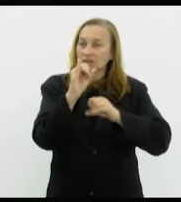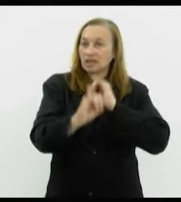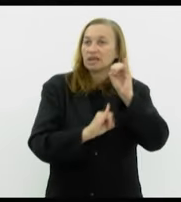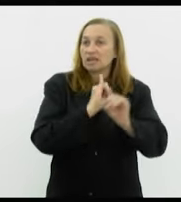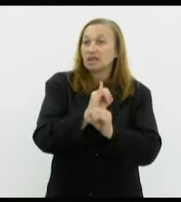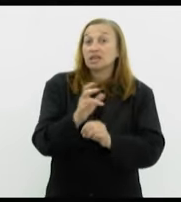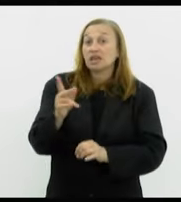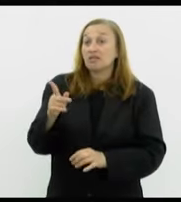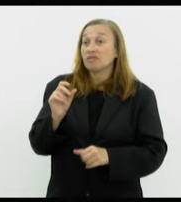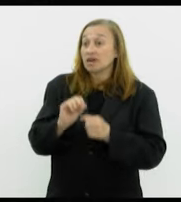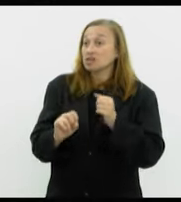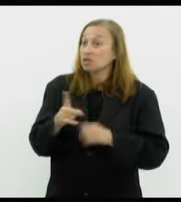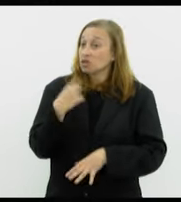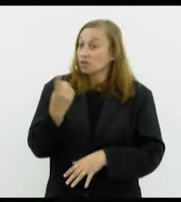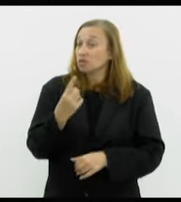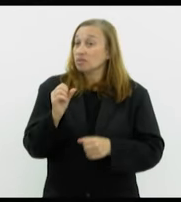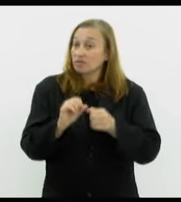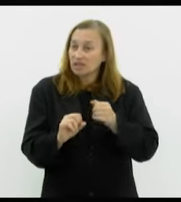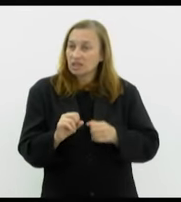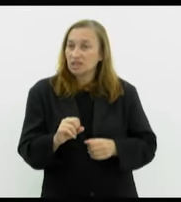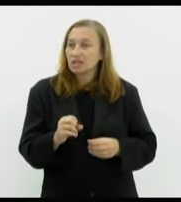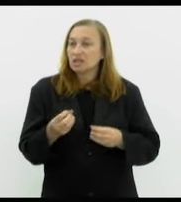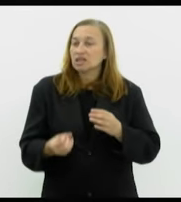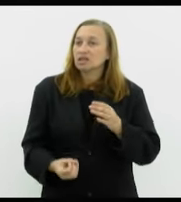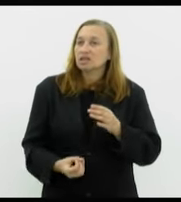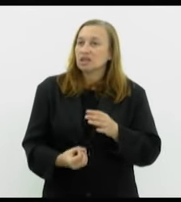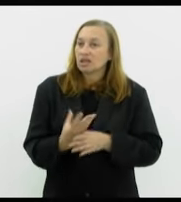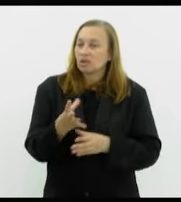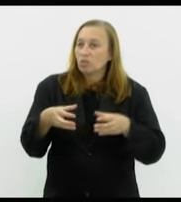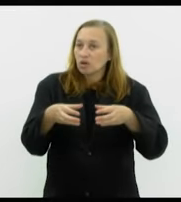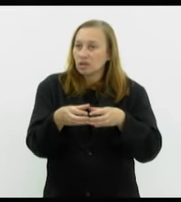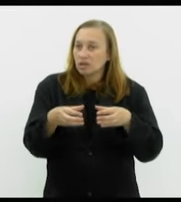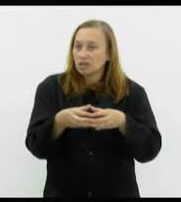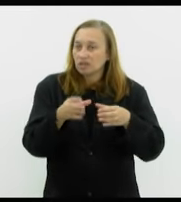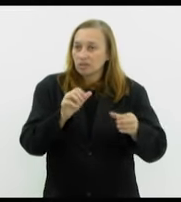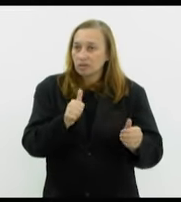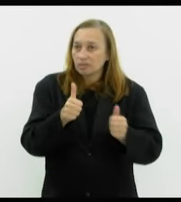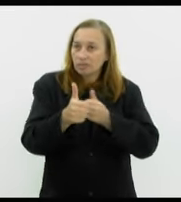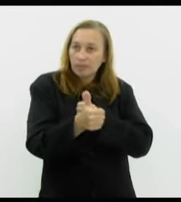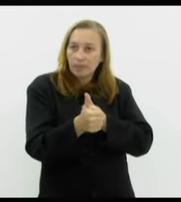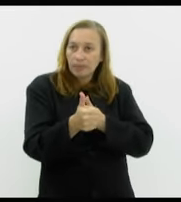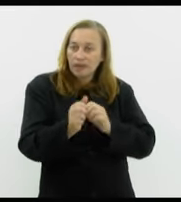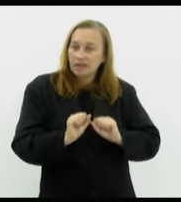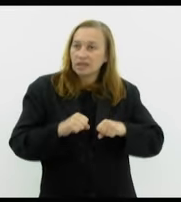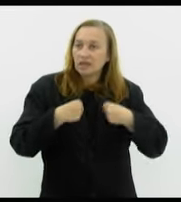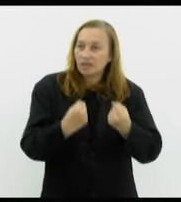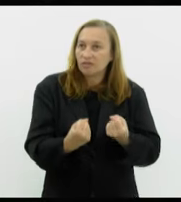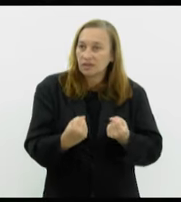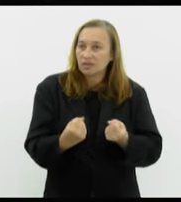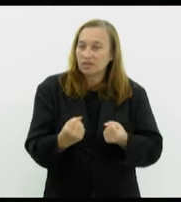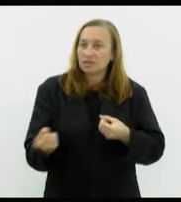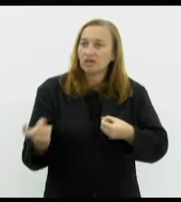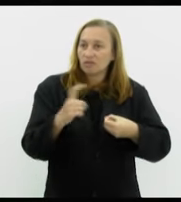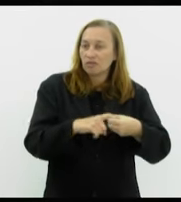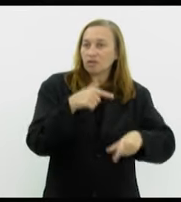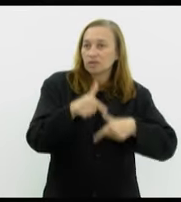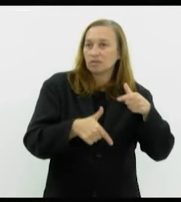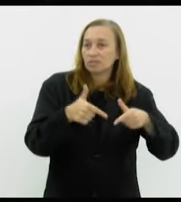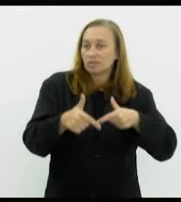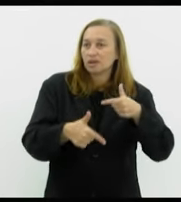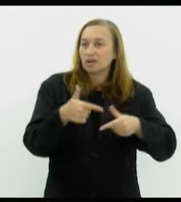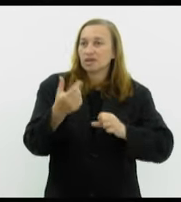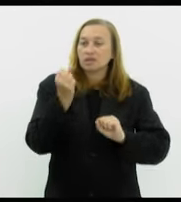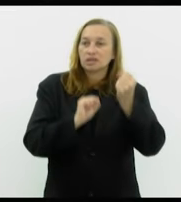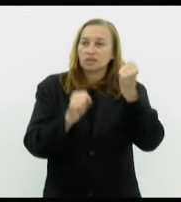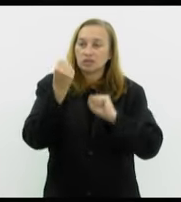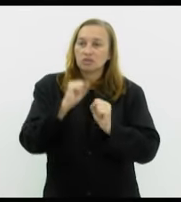que a gente está fazendo. Nós montamos uma frente parlamentar em defesa da retomada dos empregos da indústria naval e de